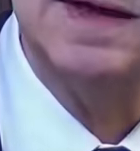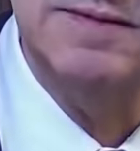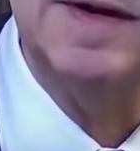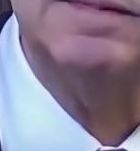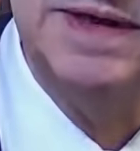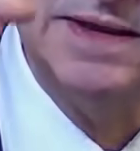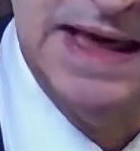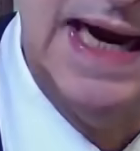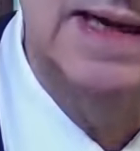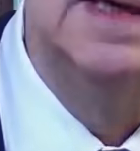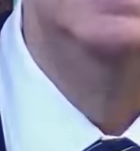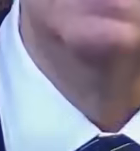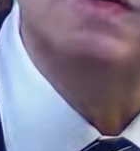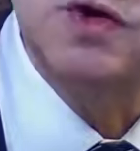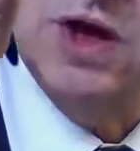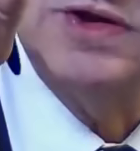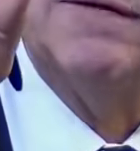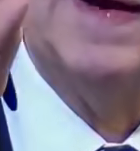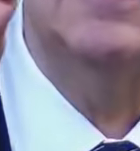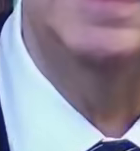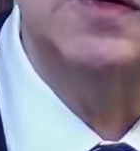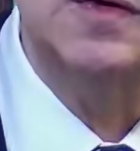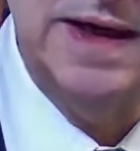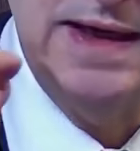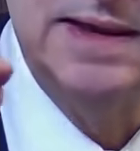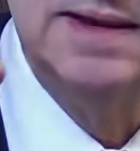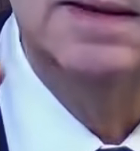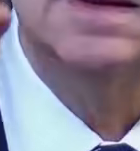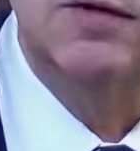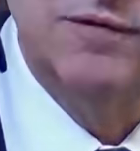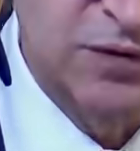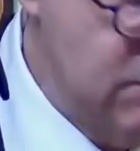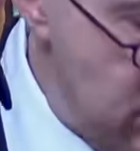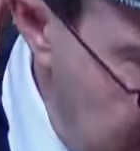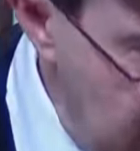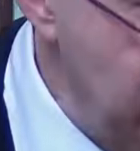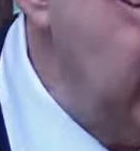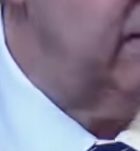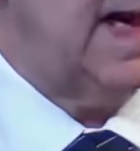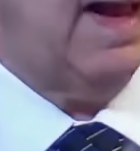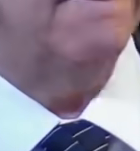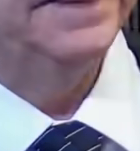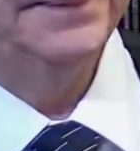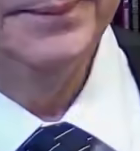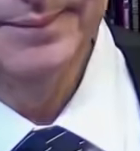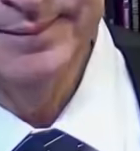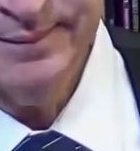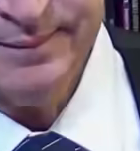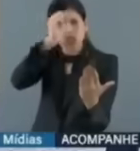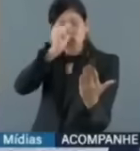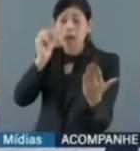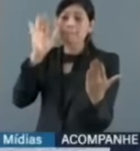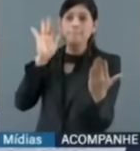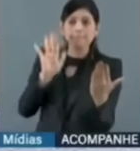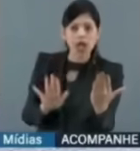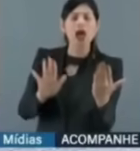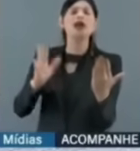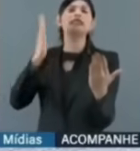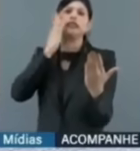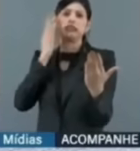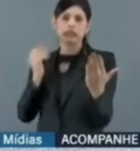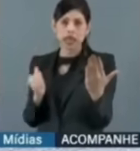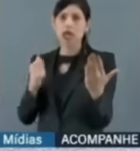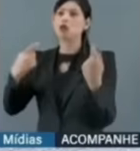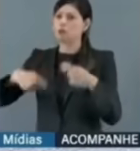nós estamos aqui para explicar solta a fala do ministro aí que eu vou traduzir aqui vai lá sei que para